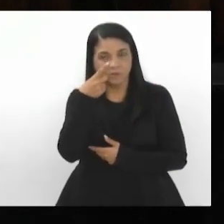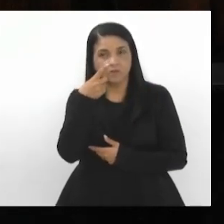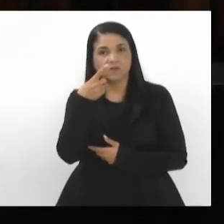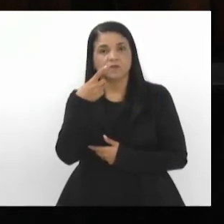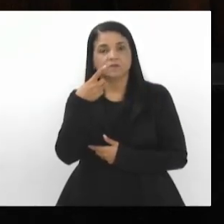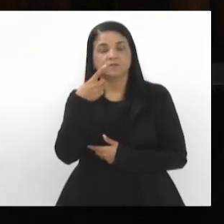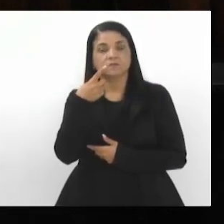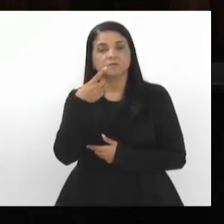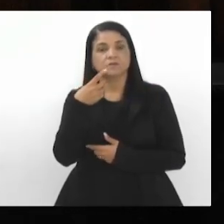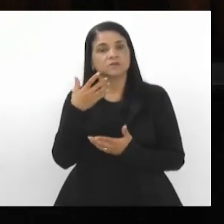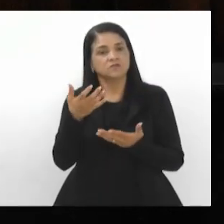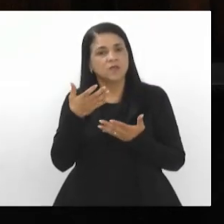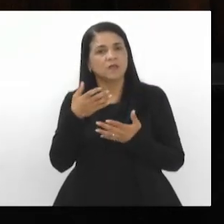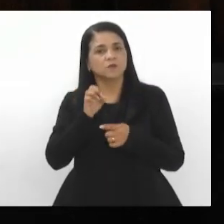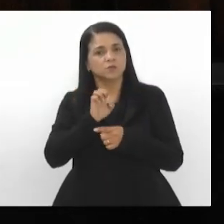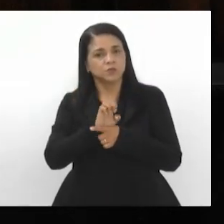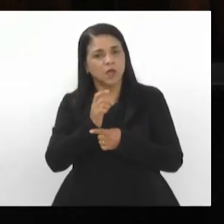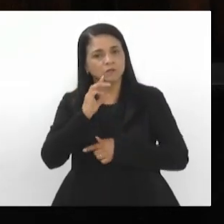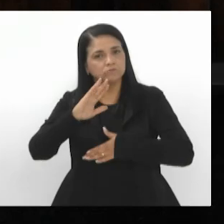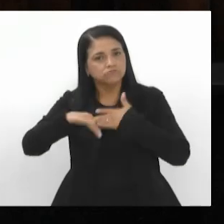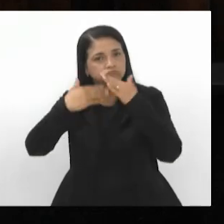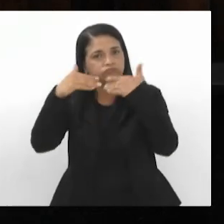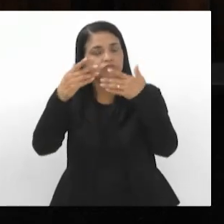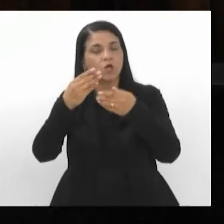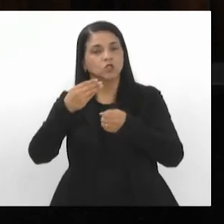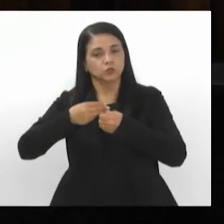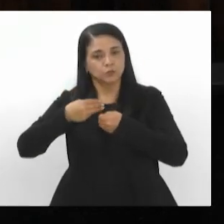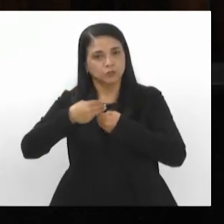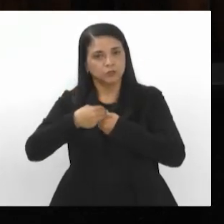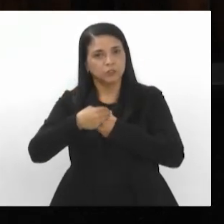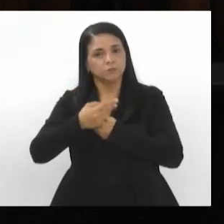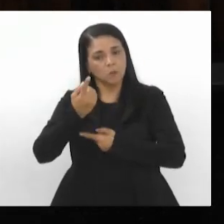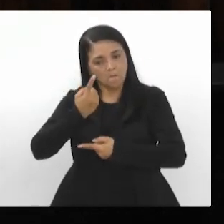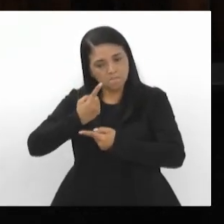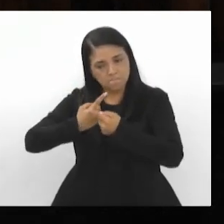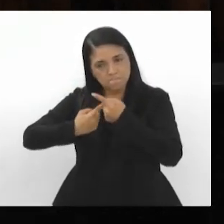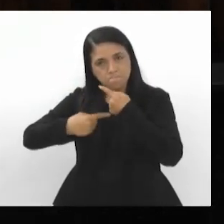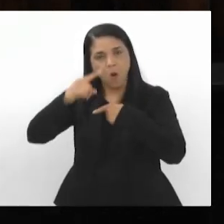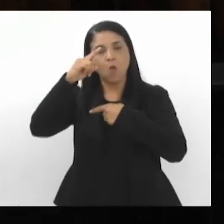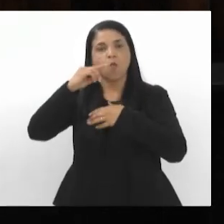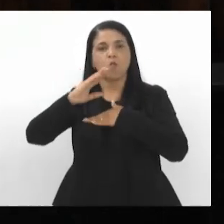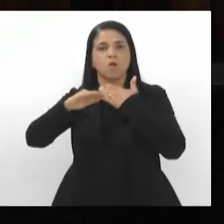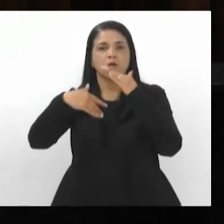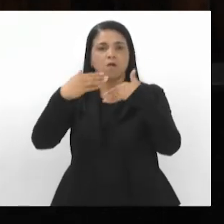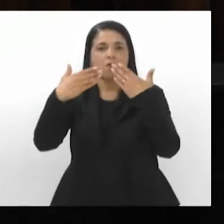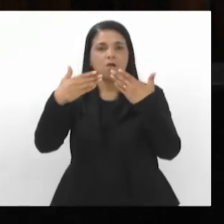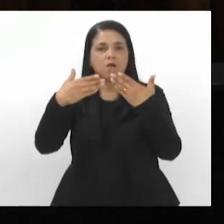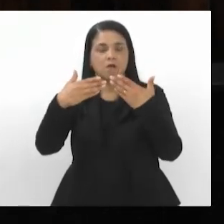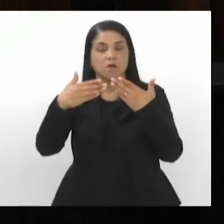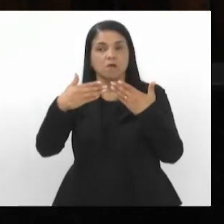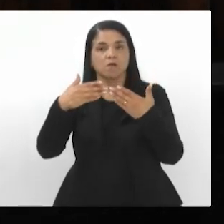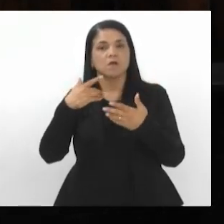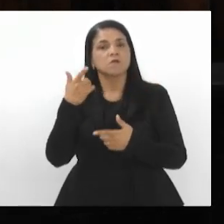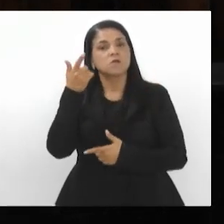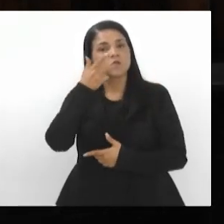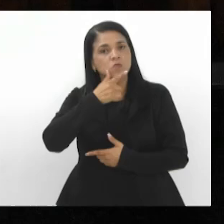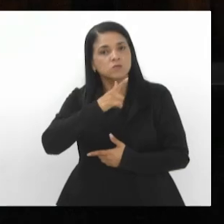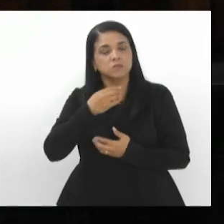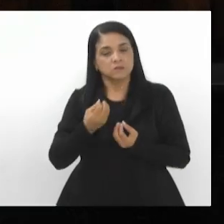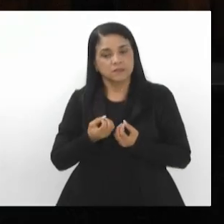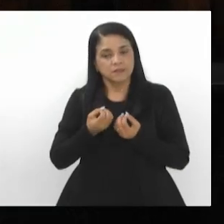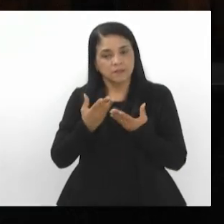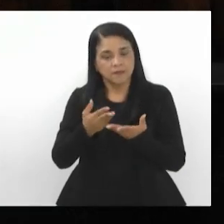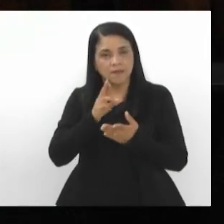é que o Estado cresça, a gente quer que os municípios ele consiga crescer, porque a gente conseguindo entregar